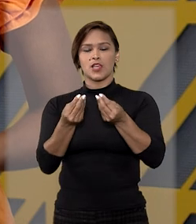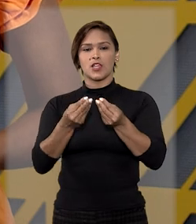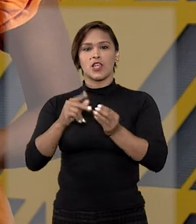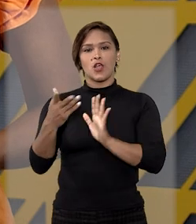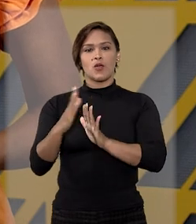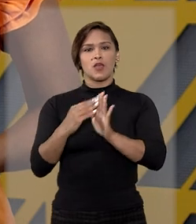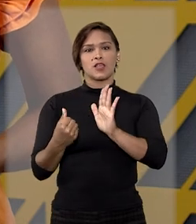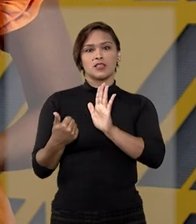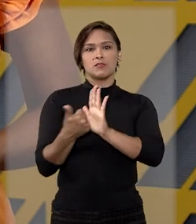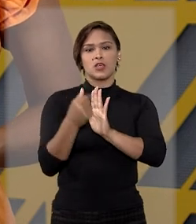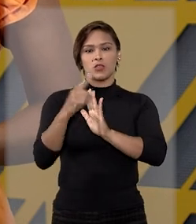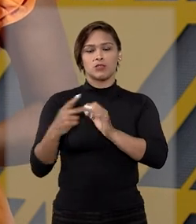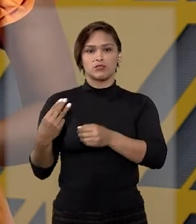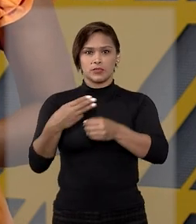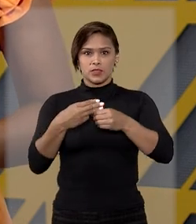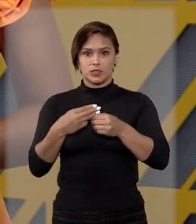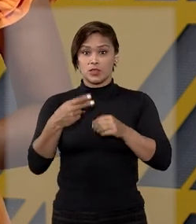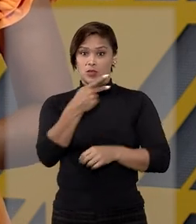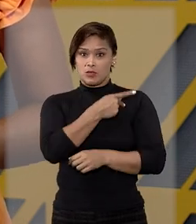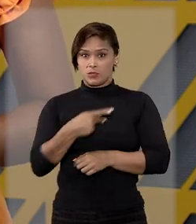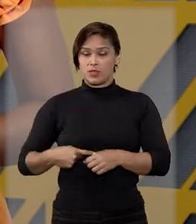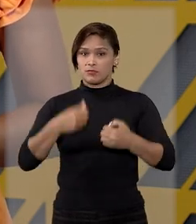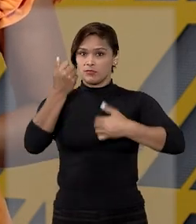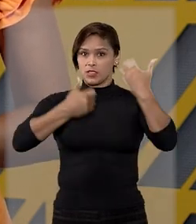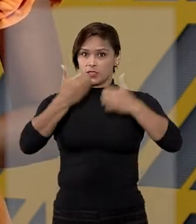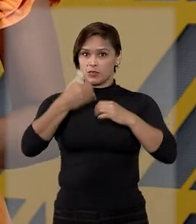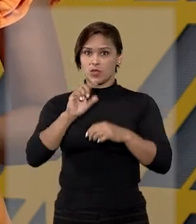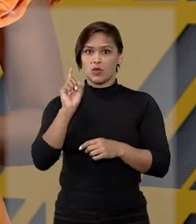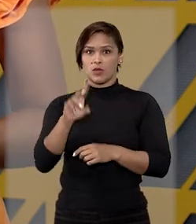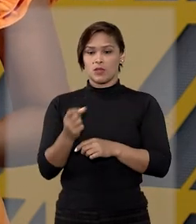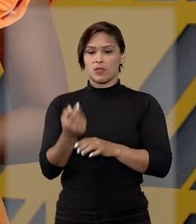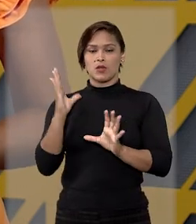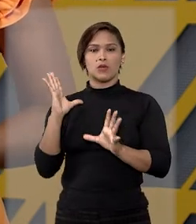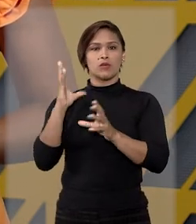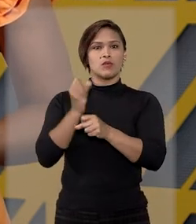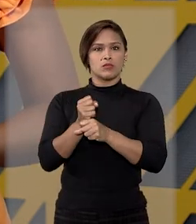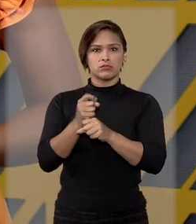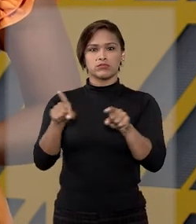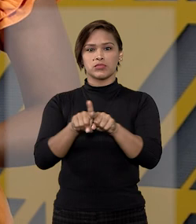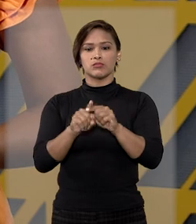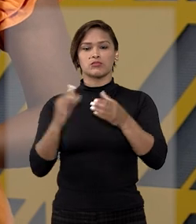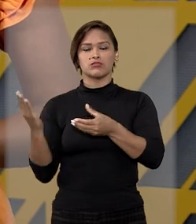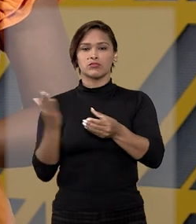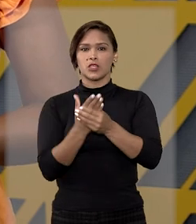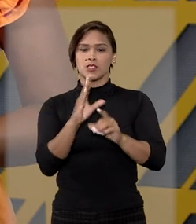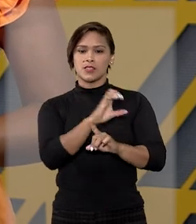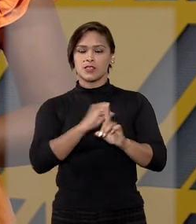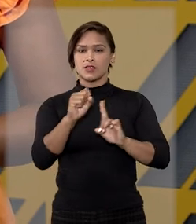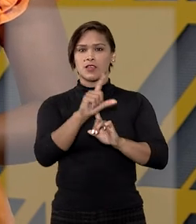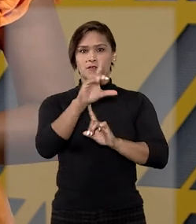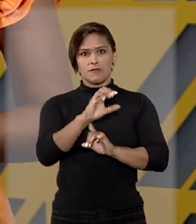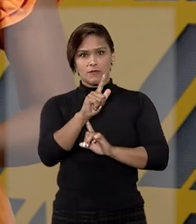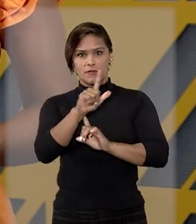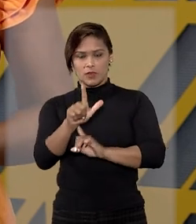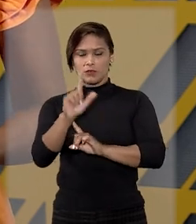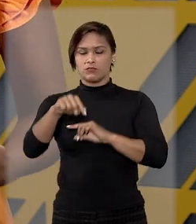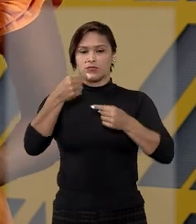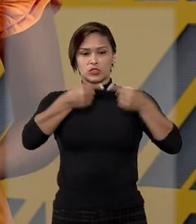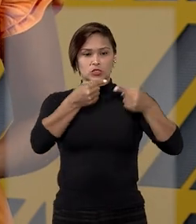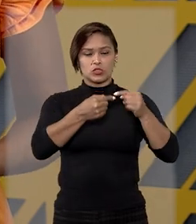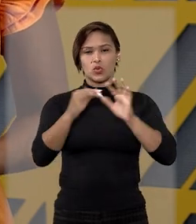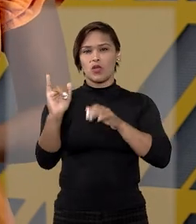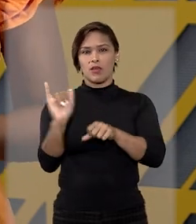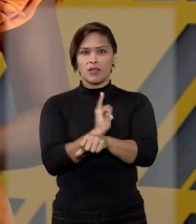o requerimento do município, o presidente explicou que apenas a conclusão definitiva das ações civis públicas que discutem